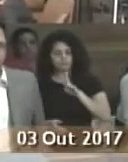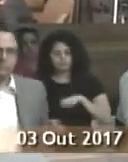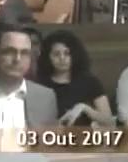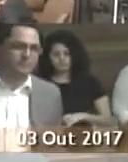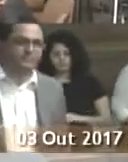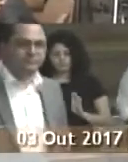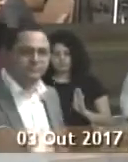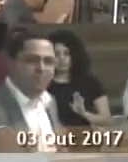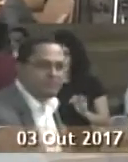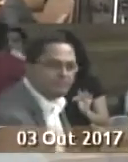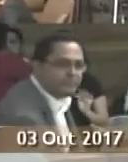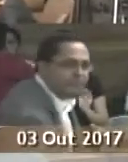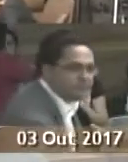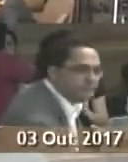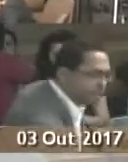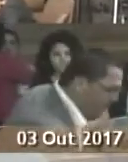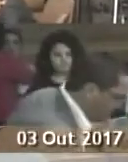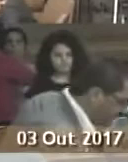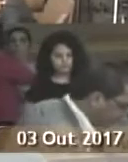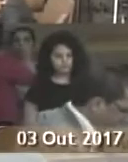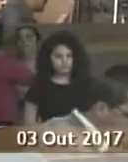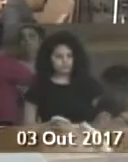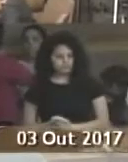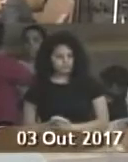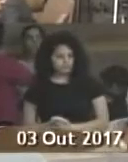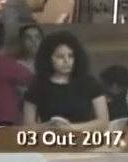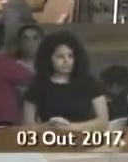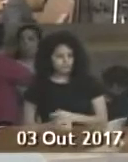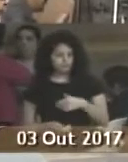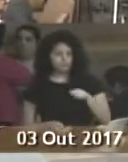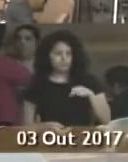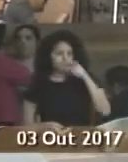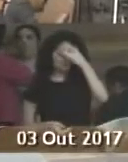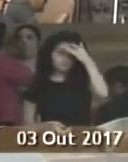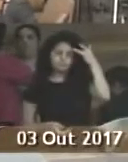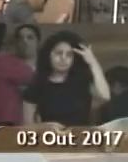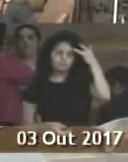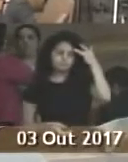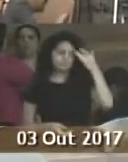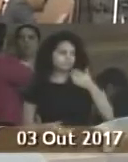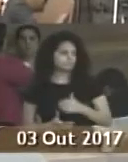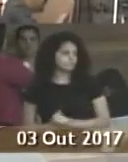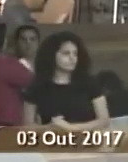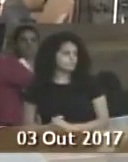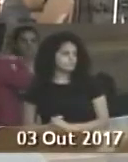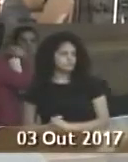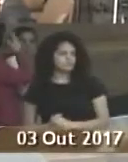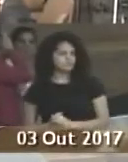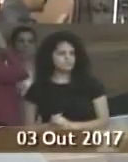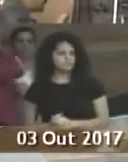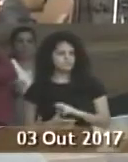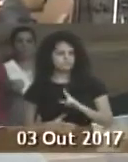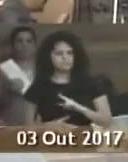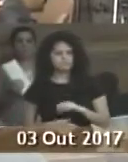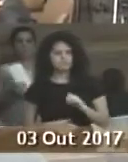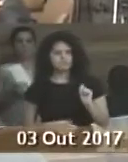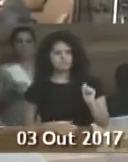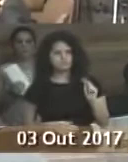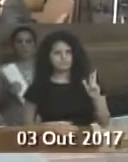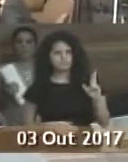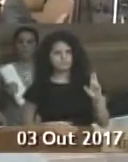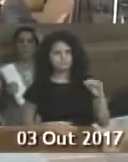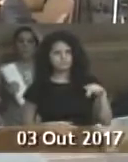um comentário muito negativo, né, de uma pessoa, de um comediante, Bispo Arnaldo, né, que